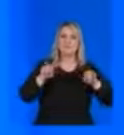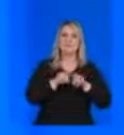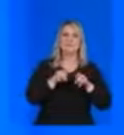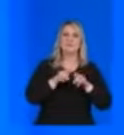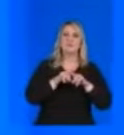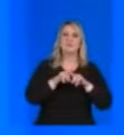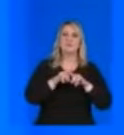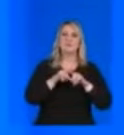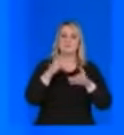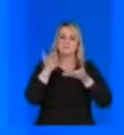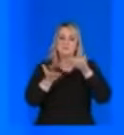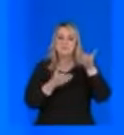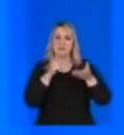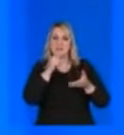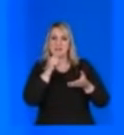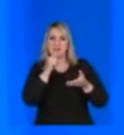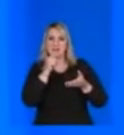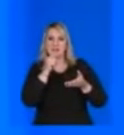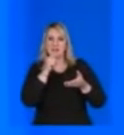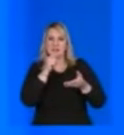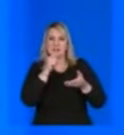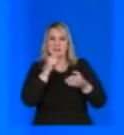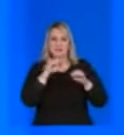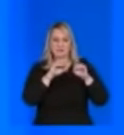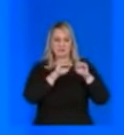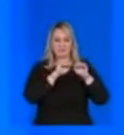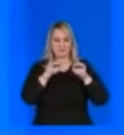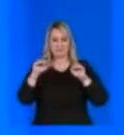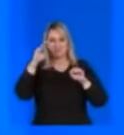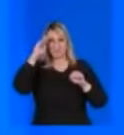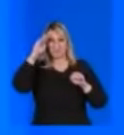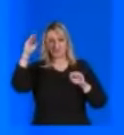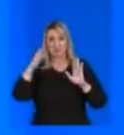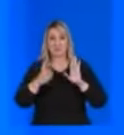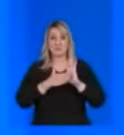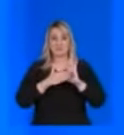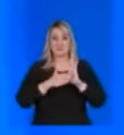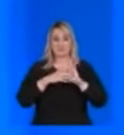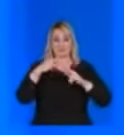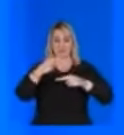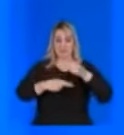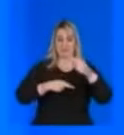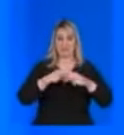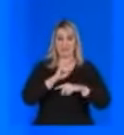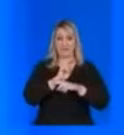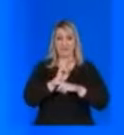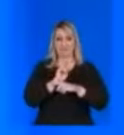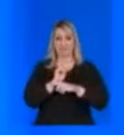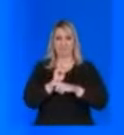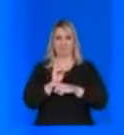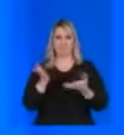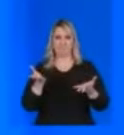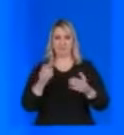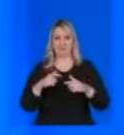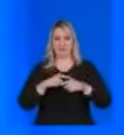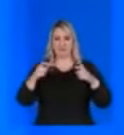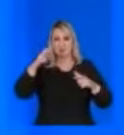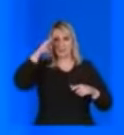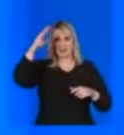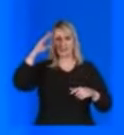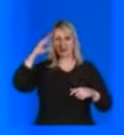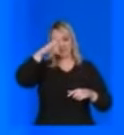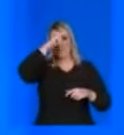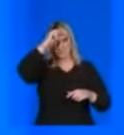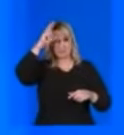saneamento que se encaixa como eixo eixo mestre da nossa proposta de sustentabilidade Será uma grande prioridade da nossa